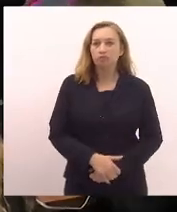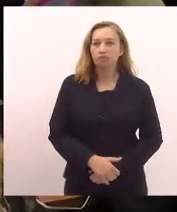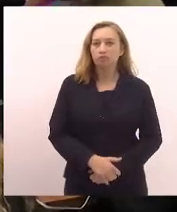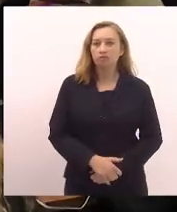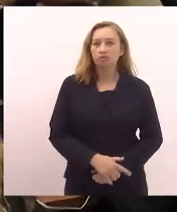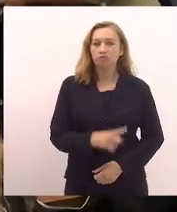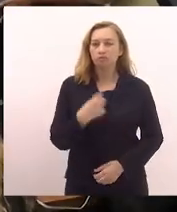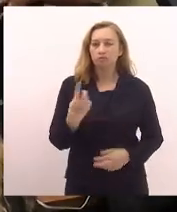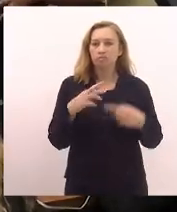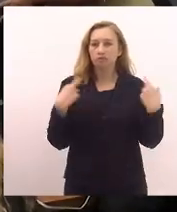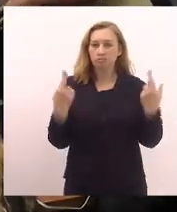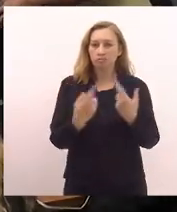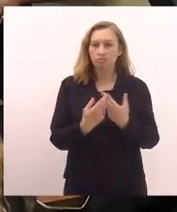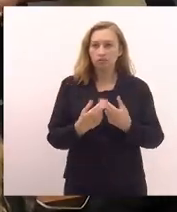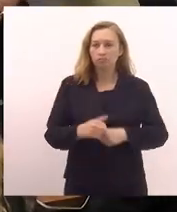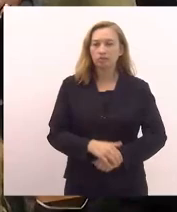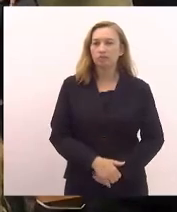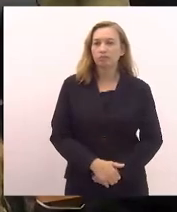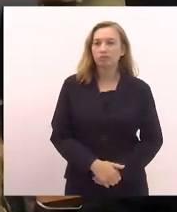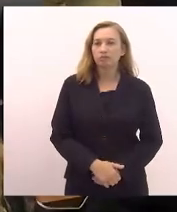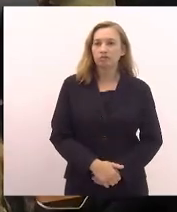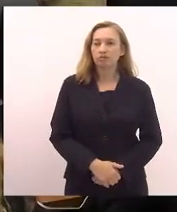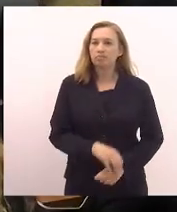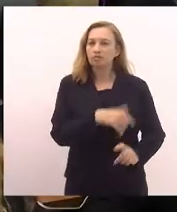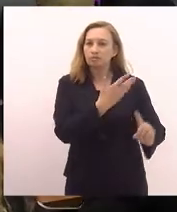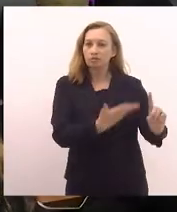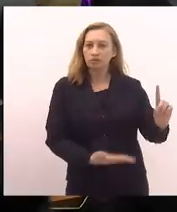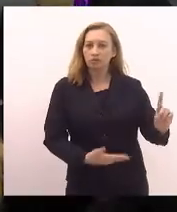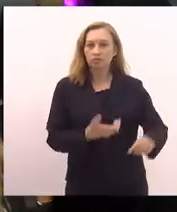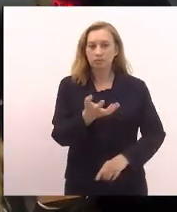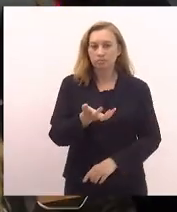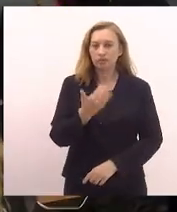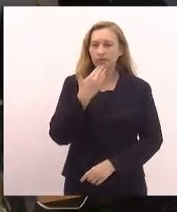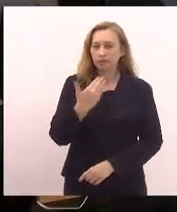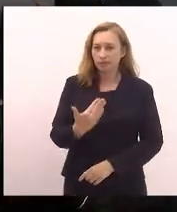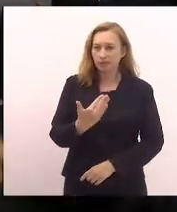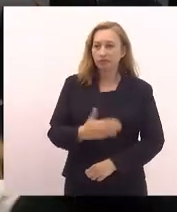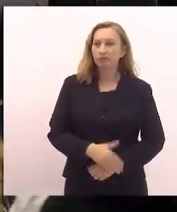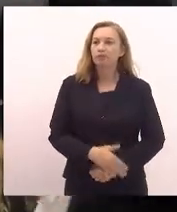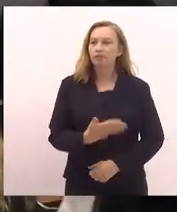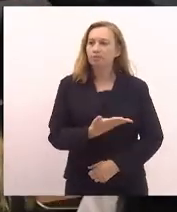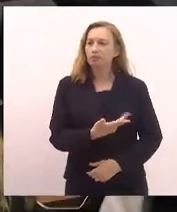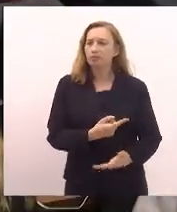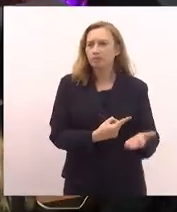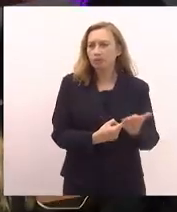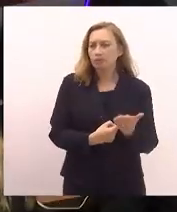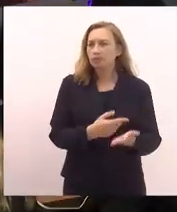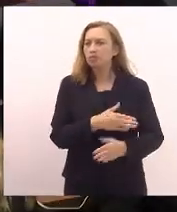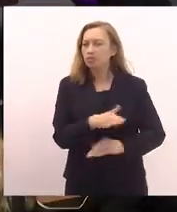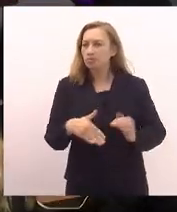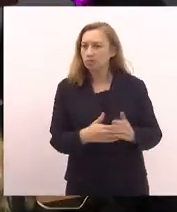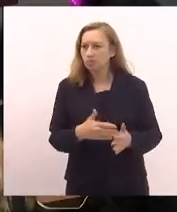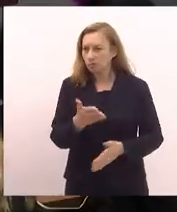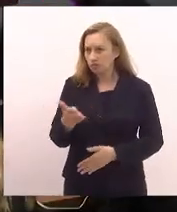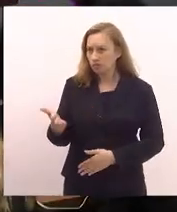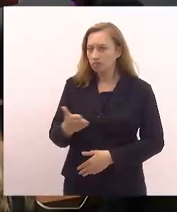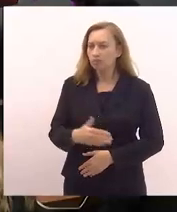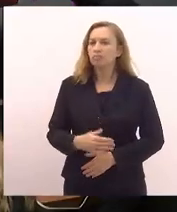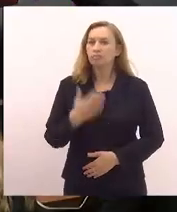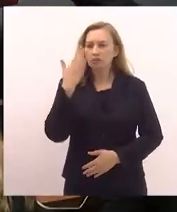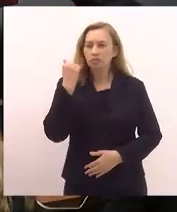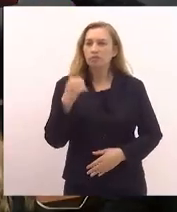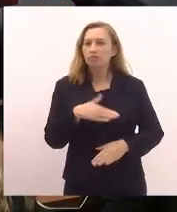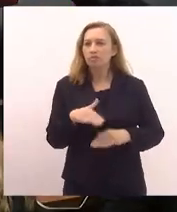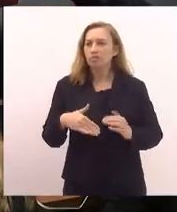nossa sessão solene. Eu queria pedir a colaboração de todos, eu sei que está todo mundo...